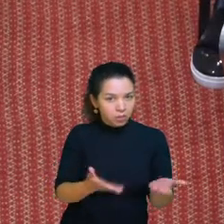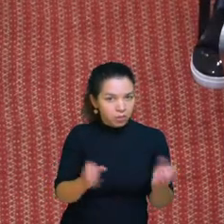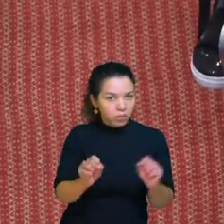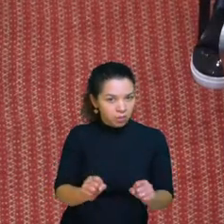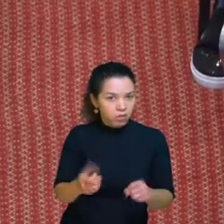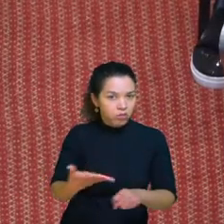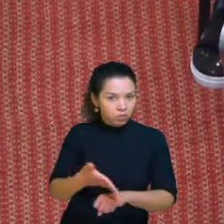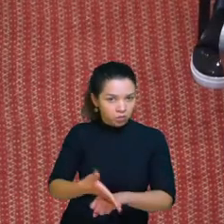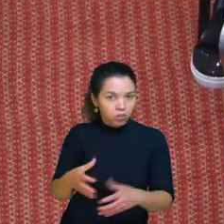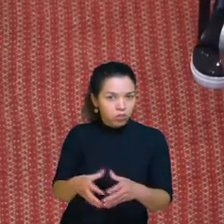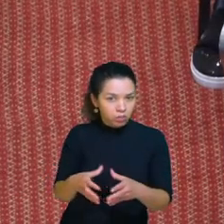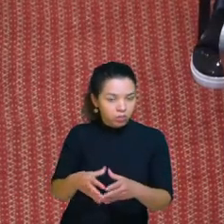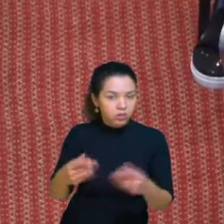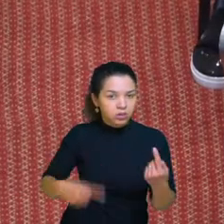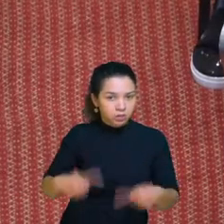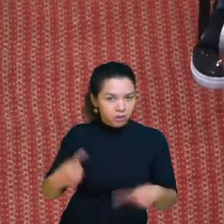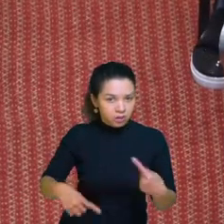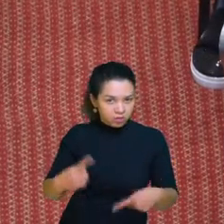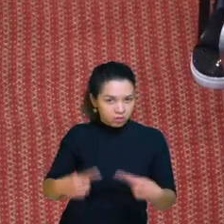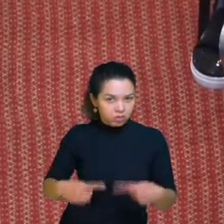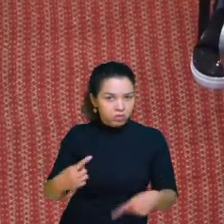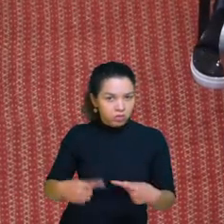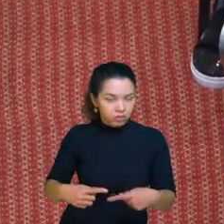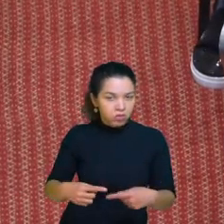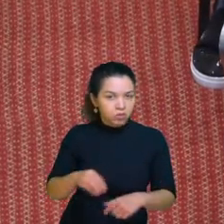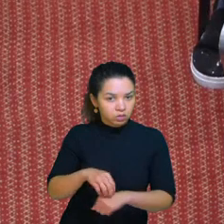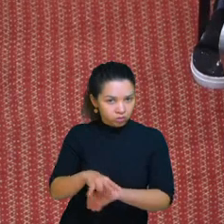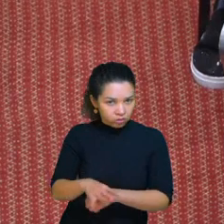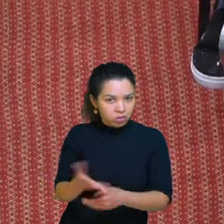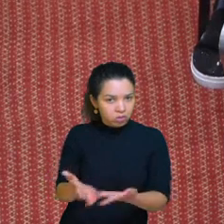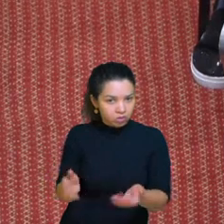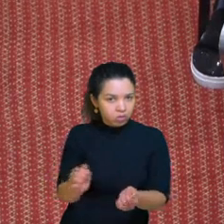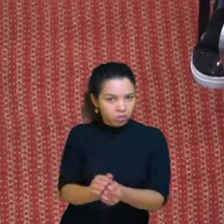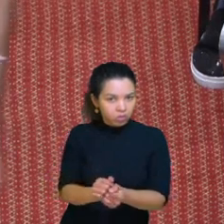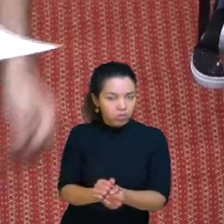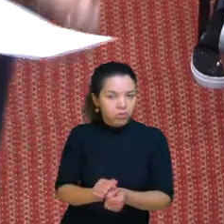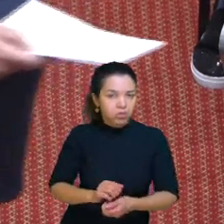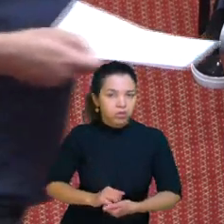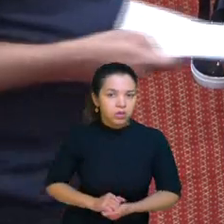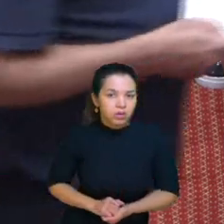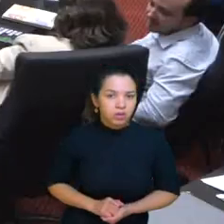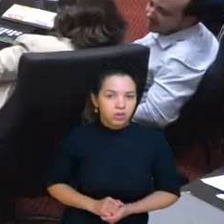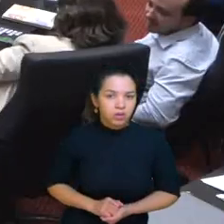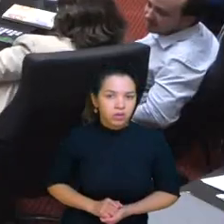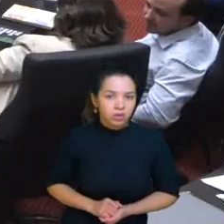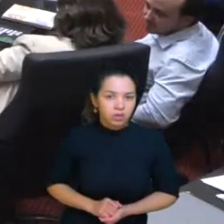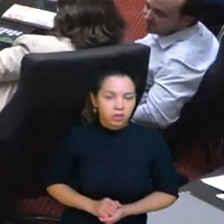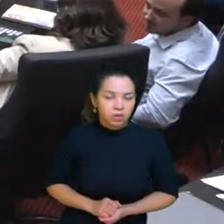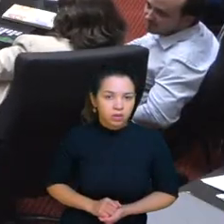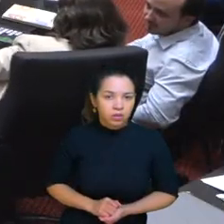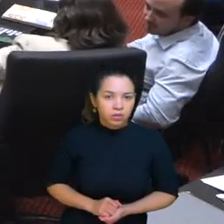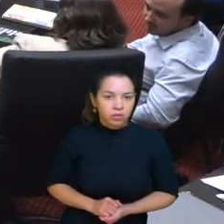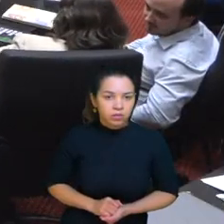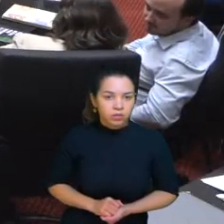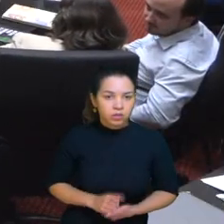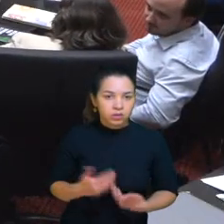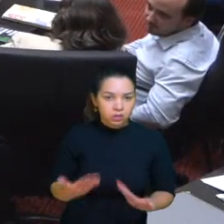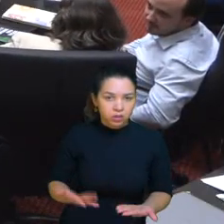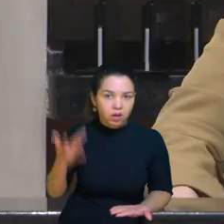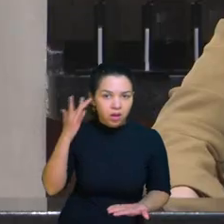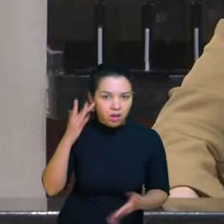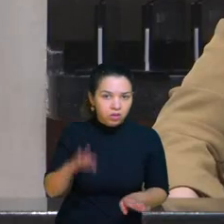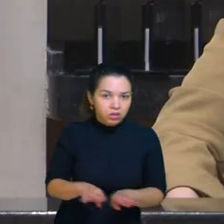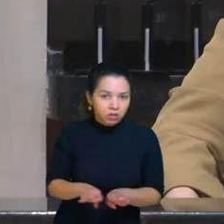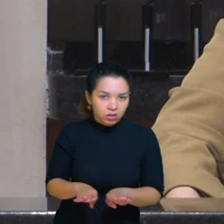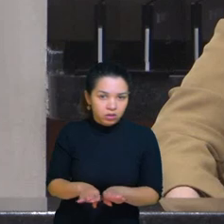grupo no debate na comissão eu eu queria sugerir que eles estivessem juntos também tá ok é um p Ok eh nesse sentido acho que também já